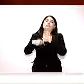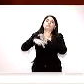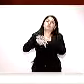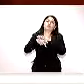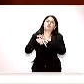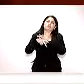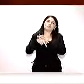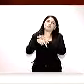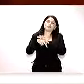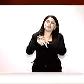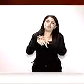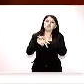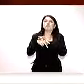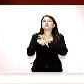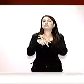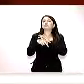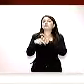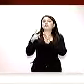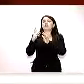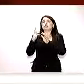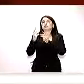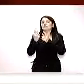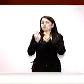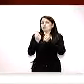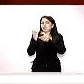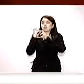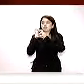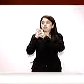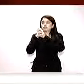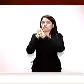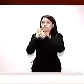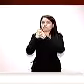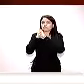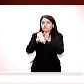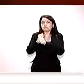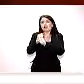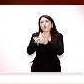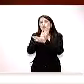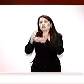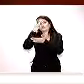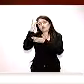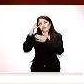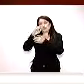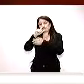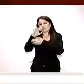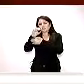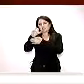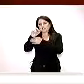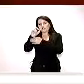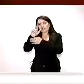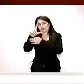e os relativos ao acúmulo remunerado de cargos em alguns secretários municipais condenando o